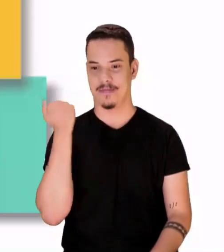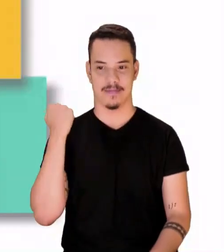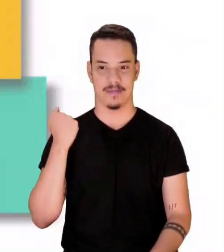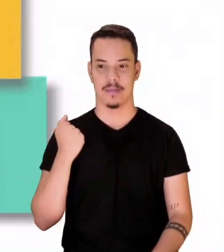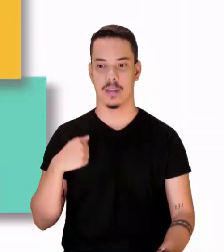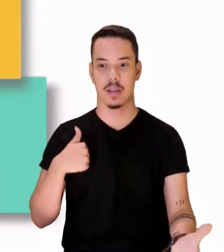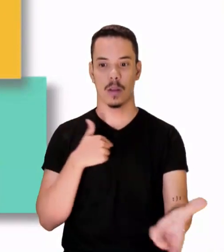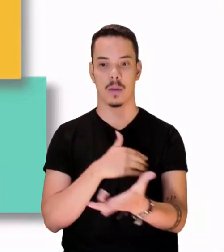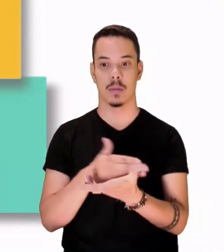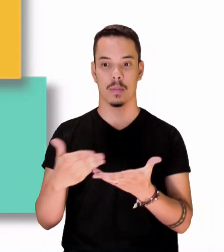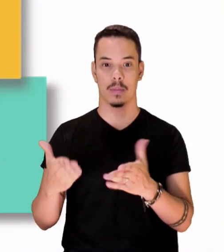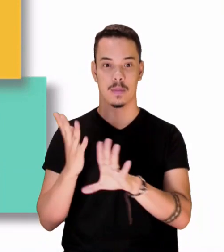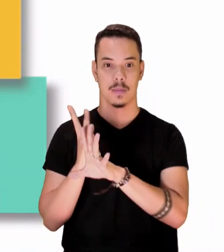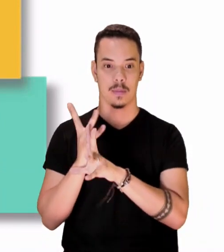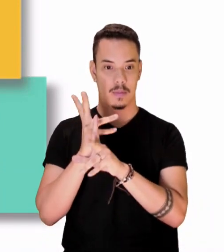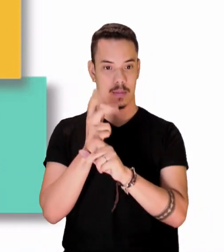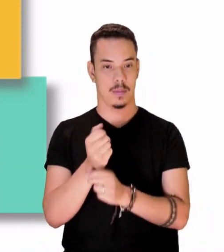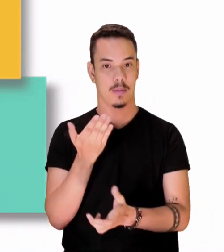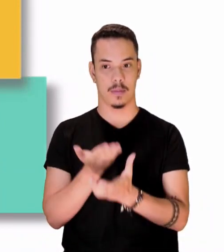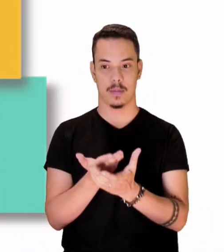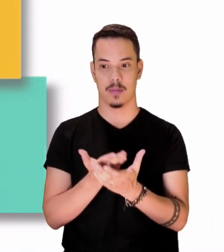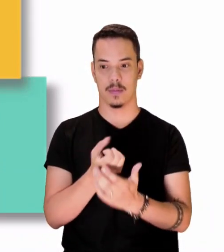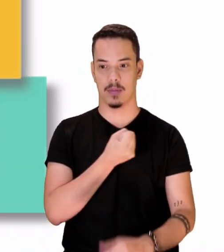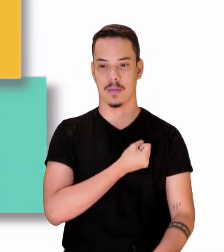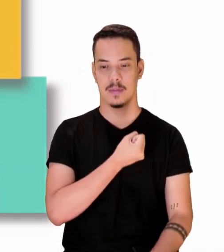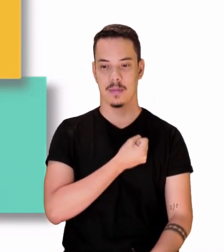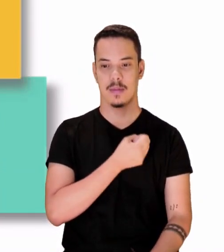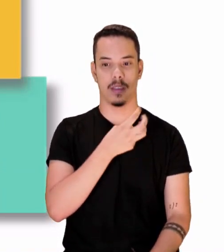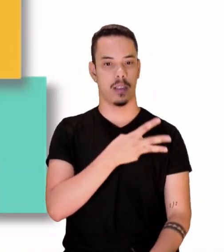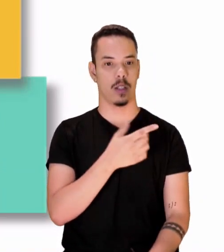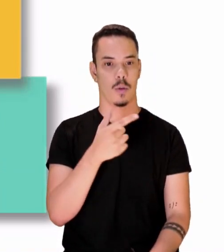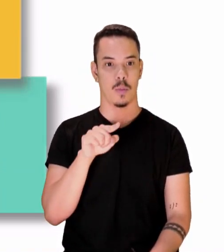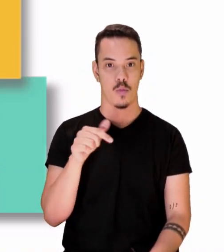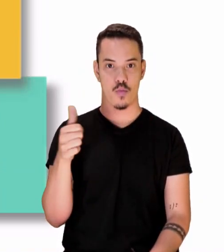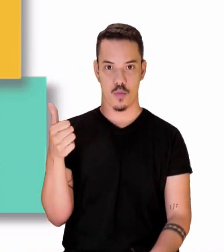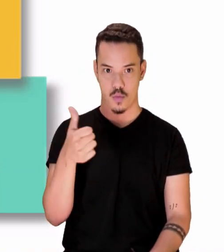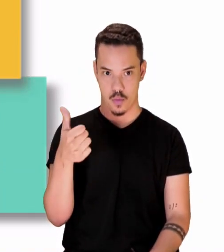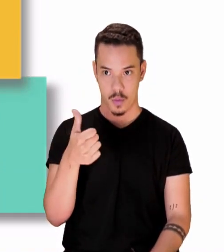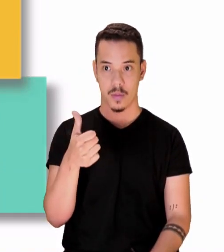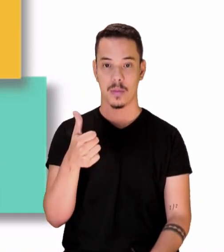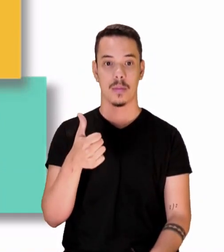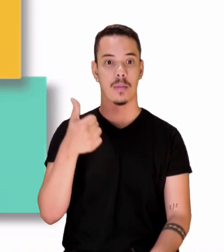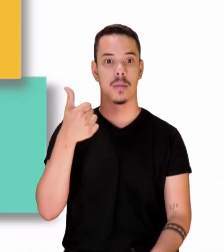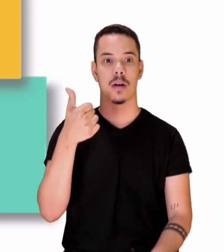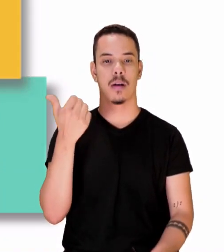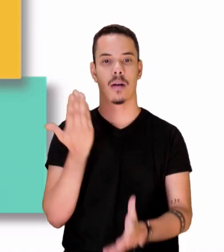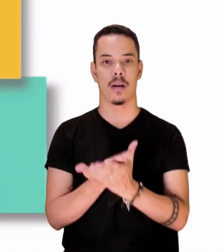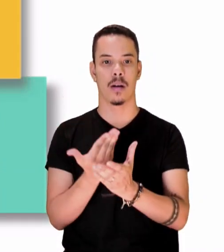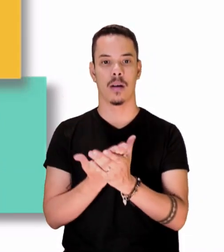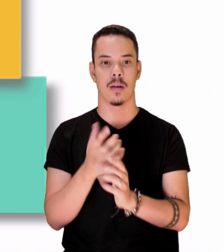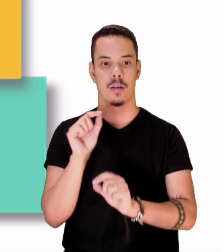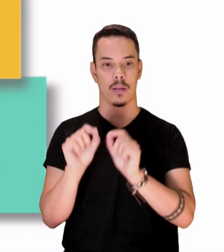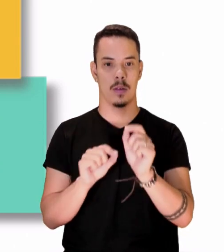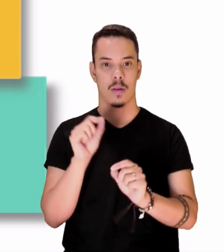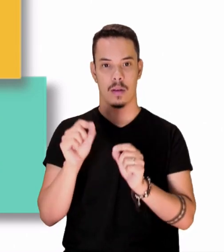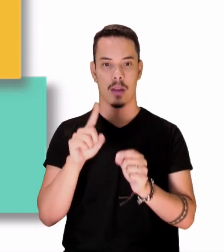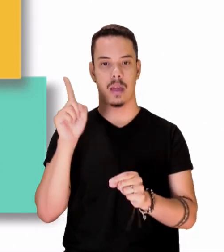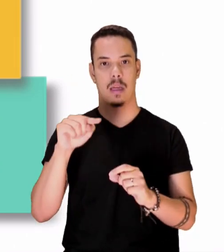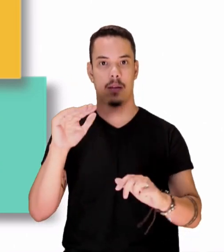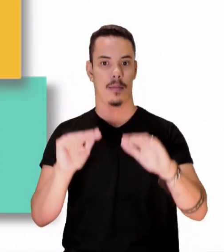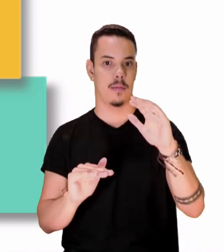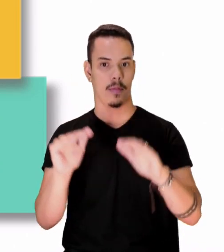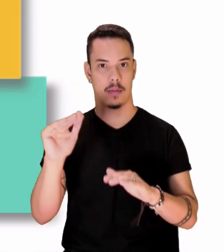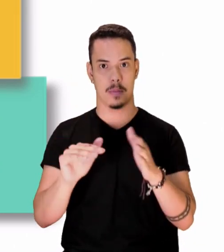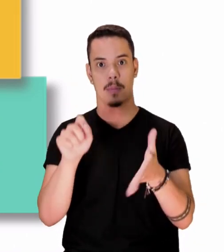Vamos começar a nossa revisão, aula 32.1. A primeira aula será sobre o nivelamento, ortografia e emprego de